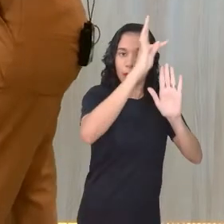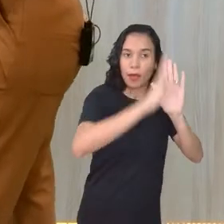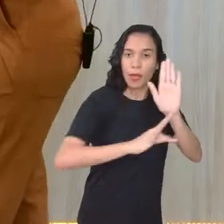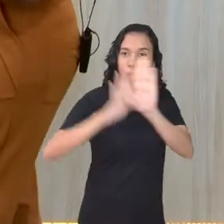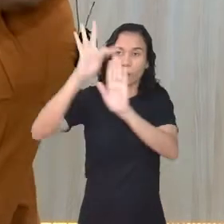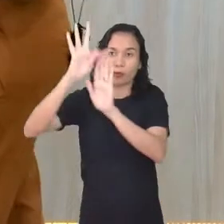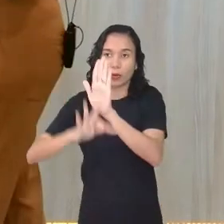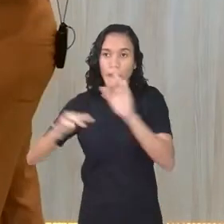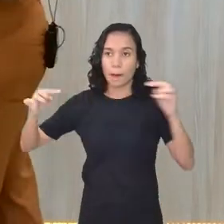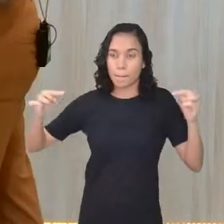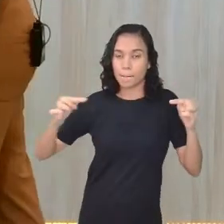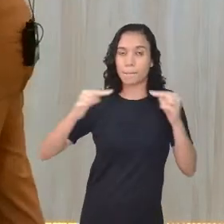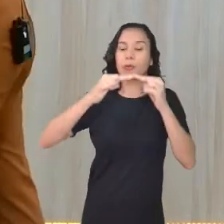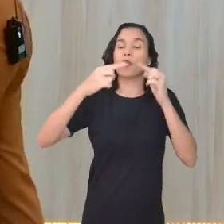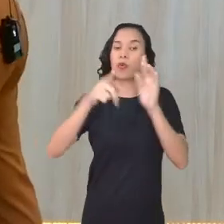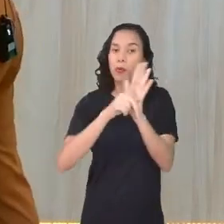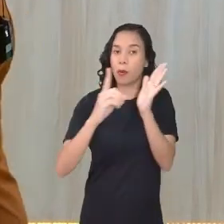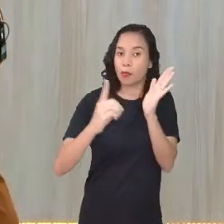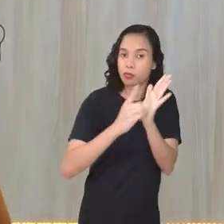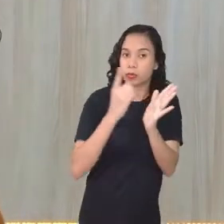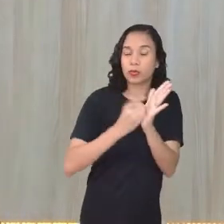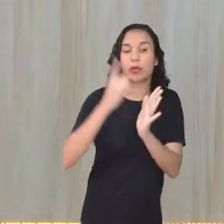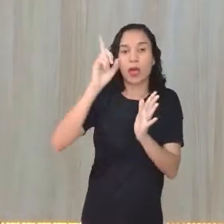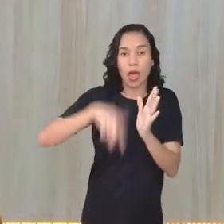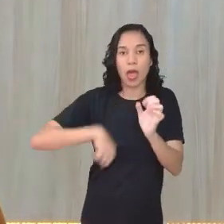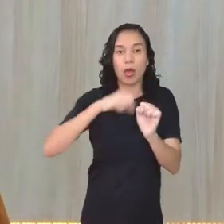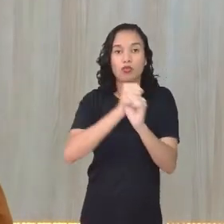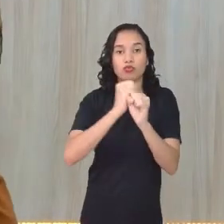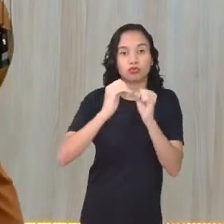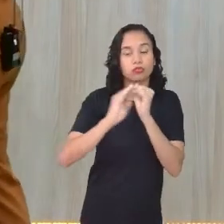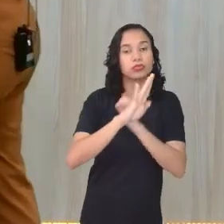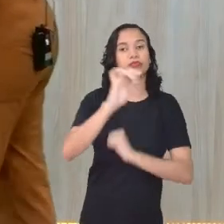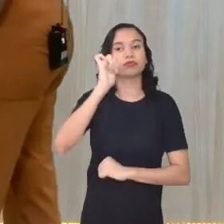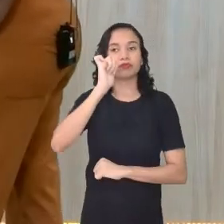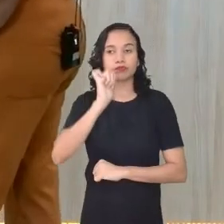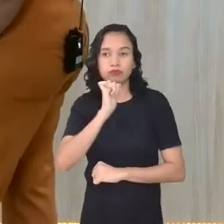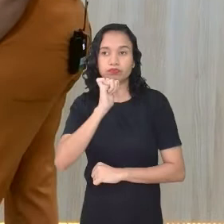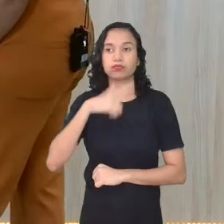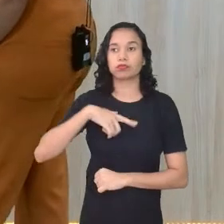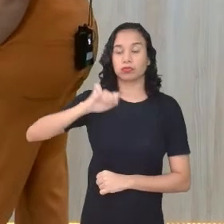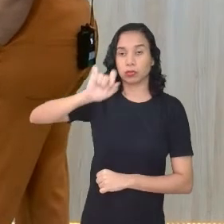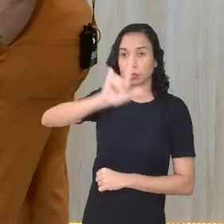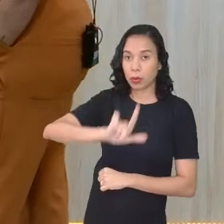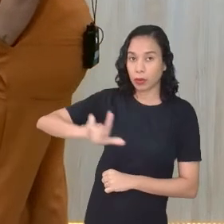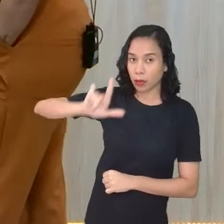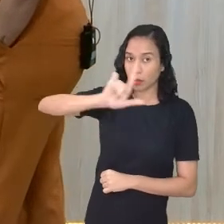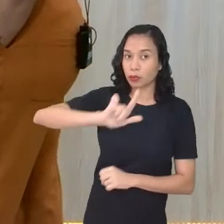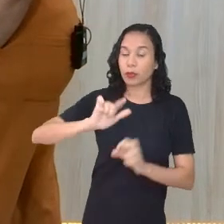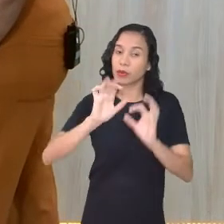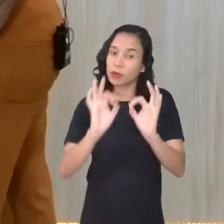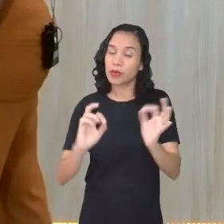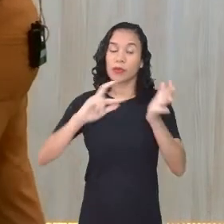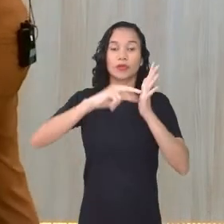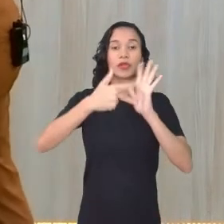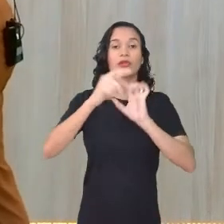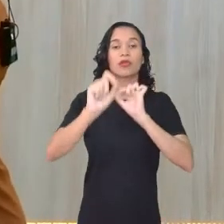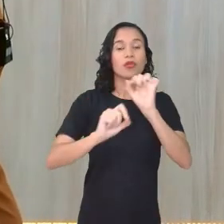Intertextualidade, segundo o dicionário, será um substantivo feminino na literatura, tá? Que